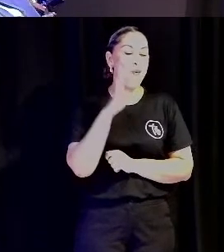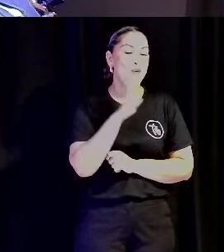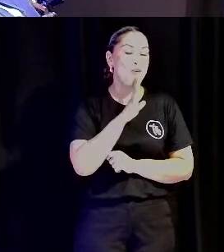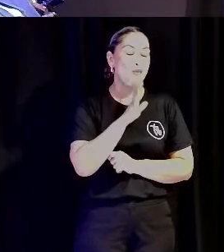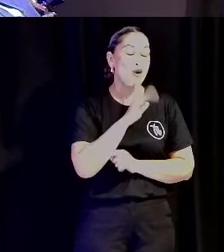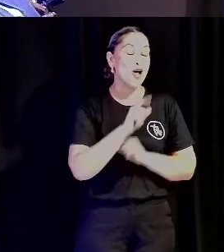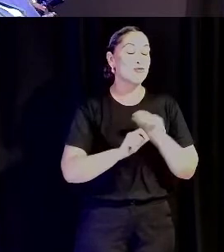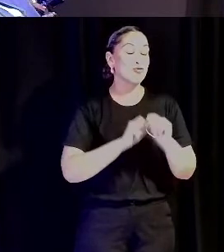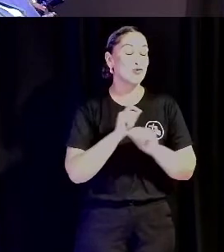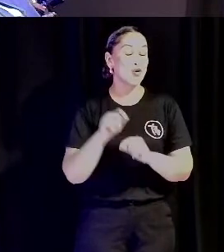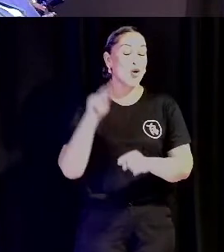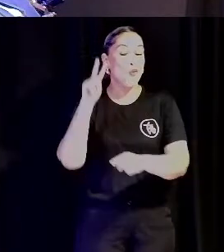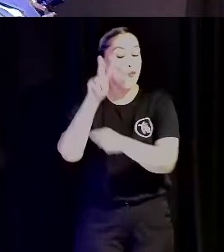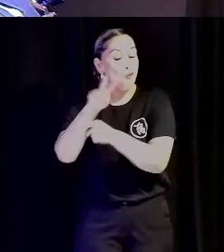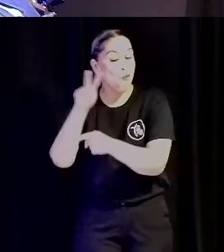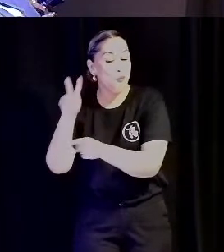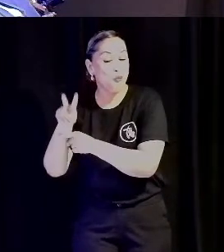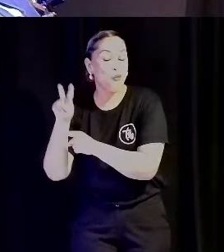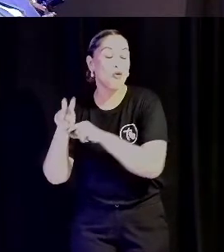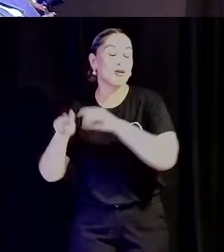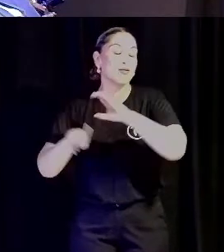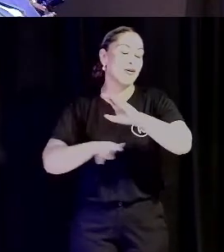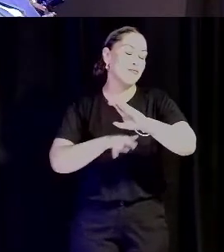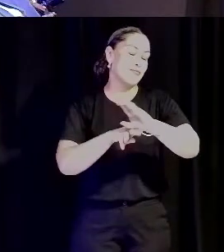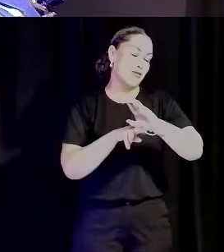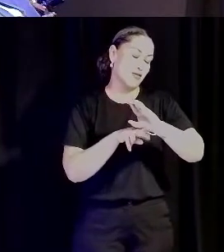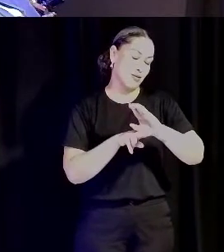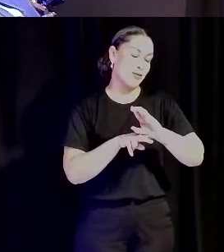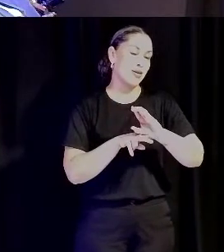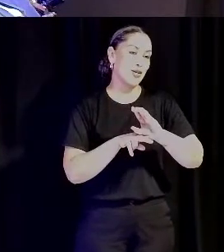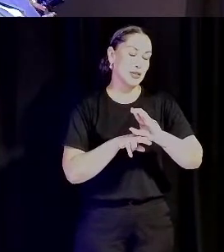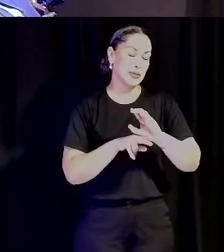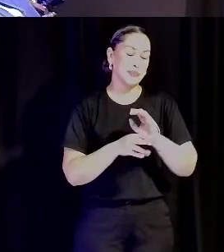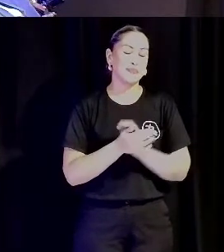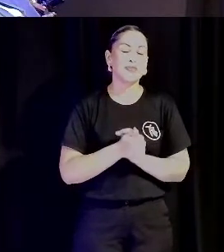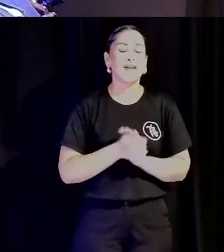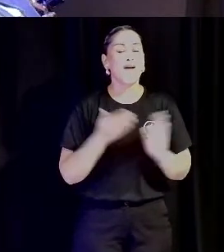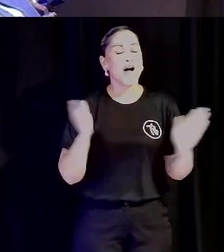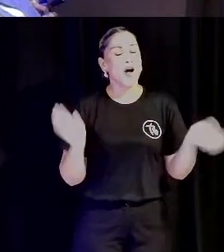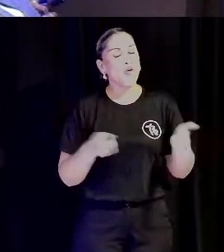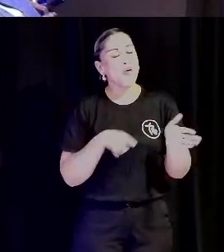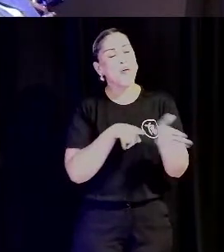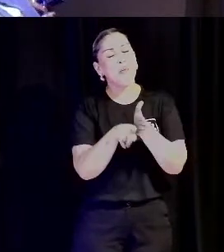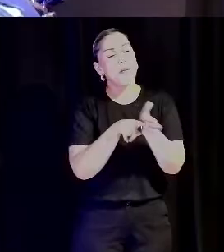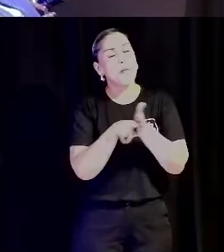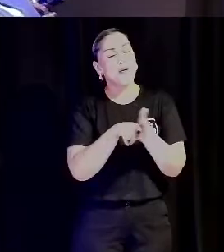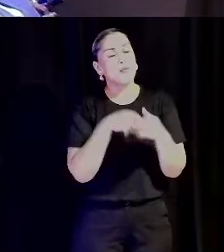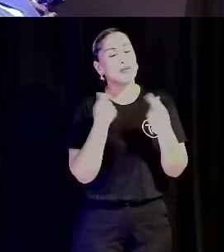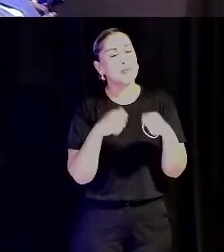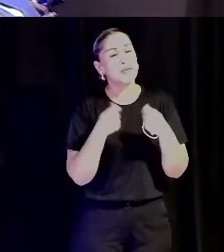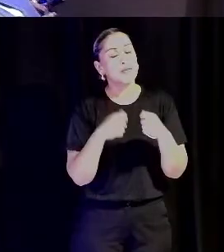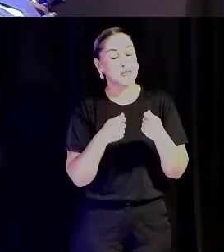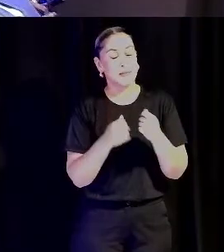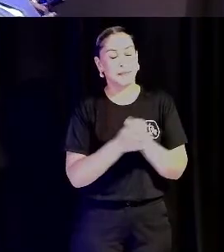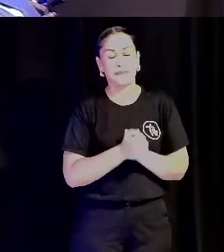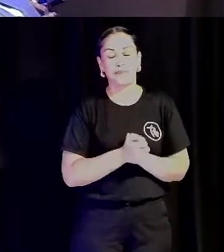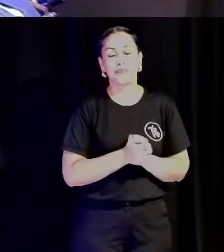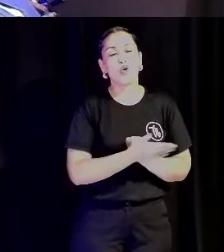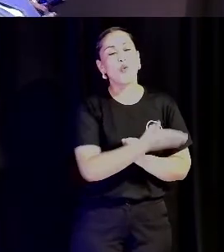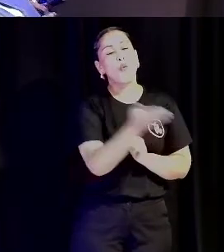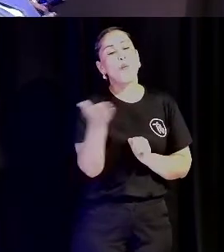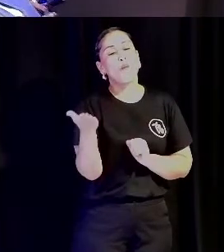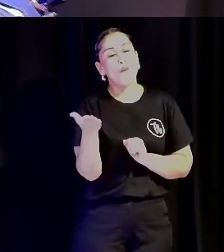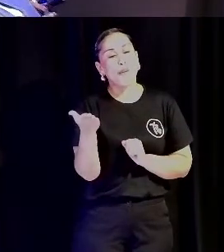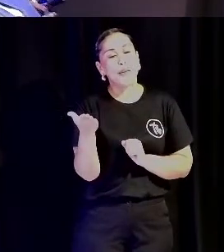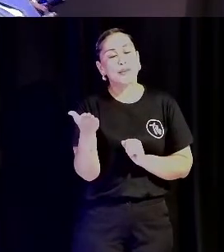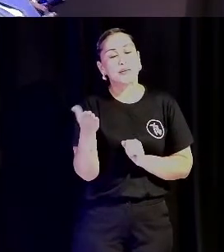cuidado dos seus irmãos para com ele. Uma pergunta se faz necessária. Você é discípulo